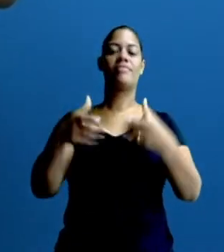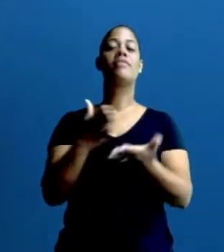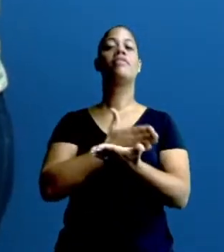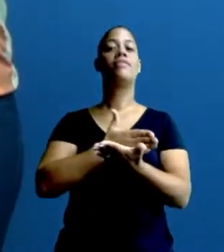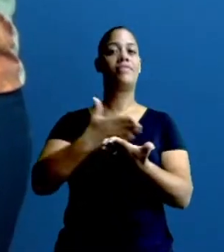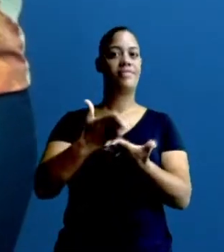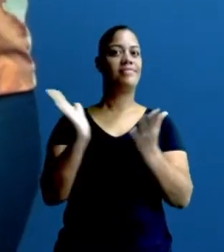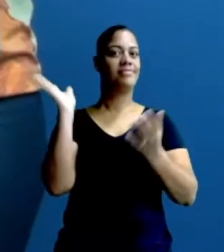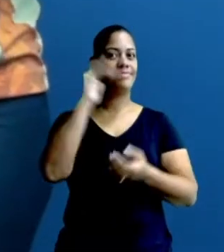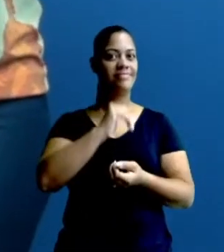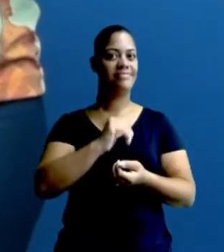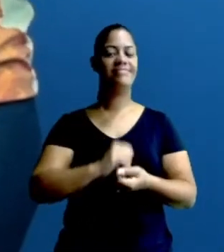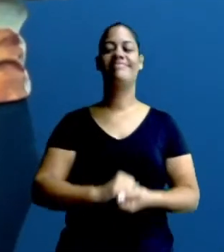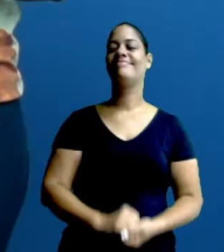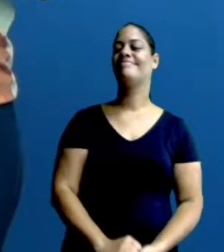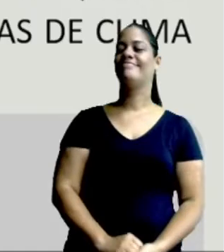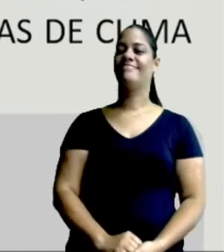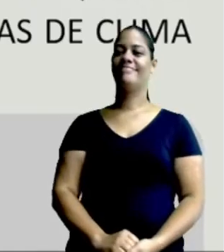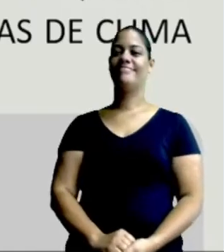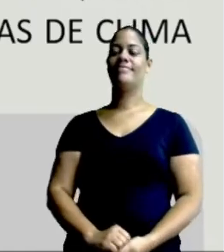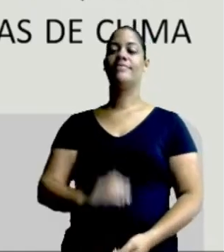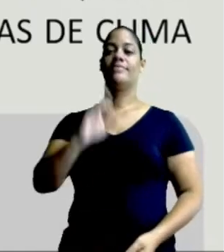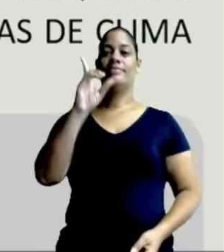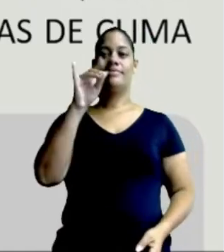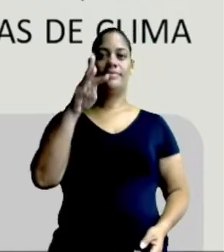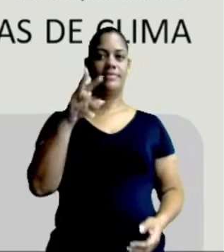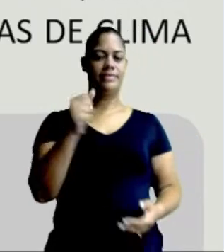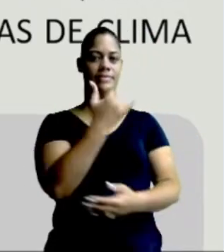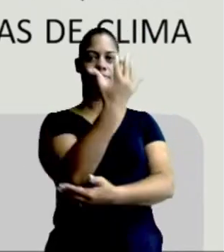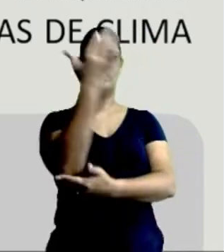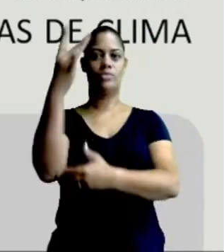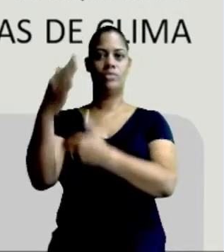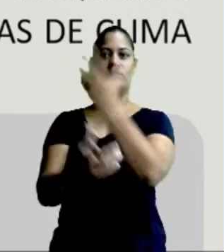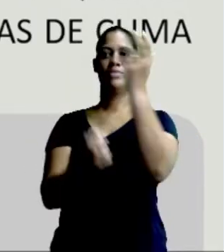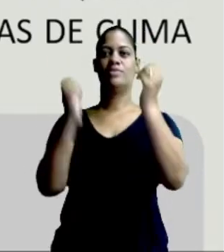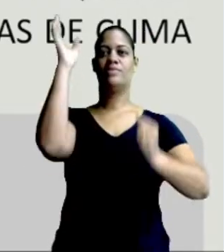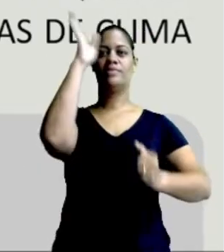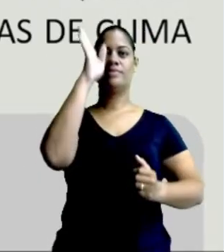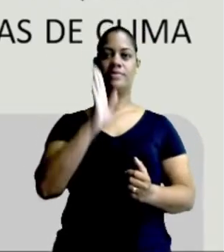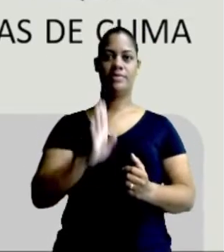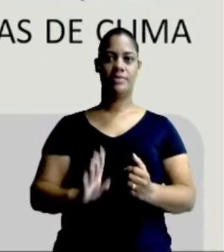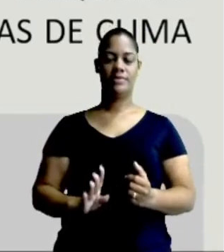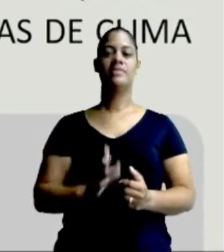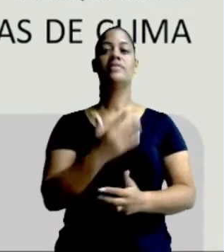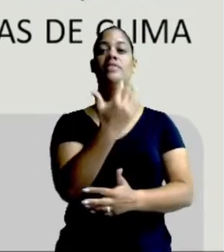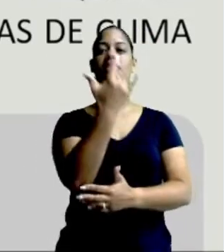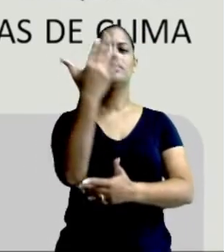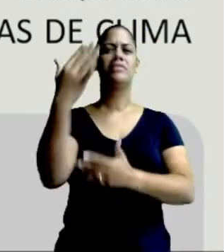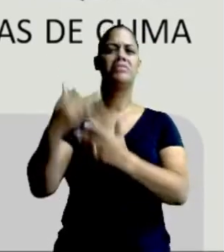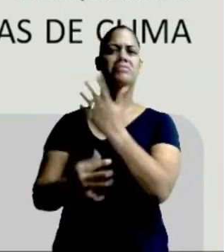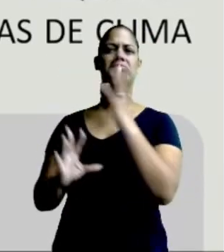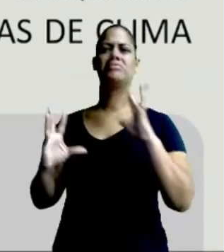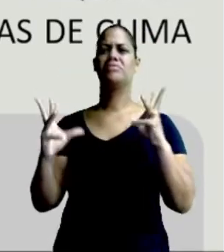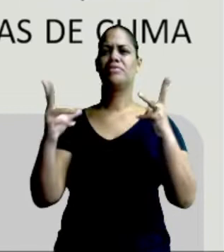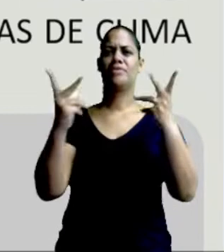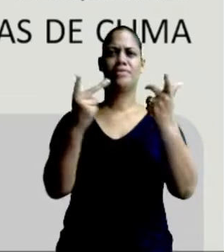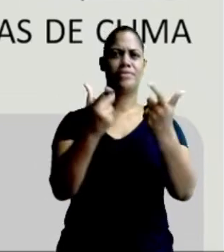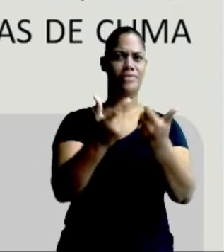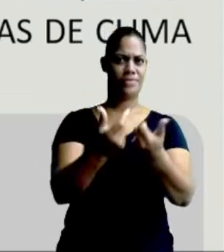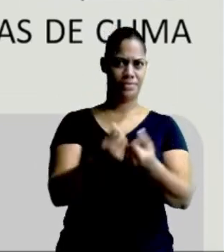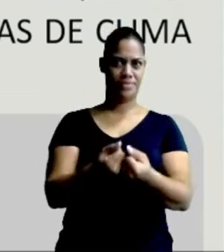começar? Bom, clima e vegetação no Brasil. Na natureza, todos os elementos